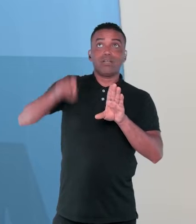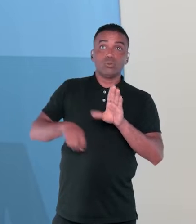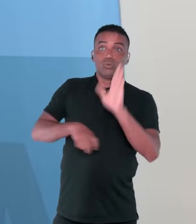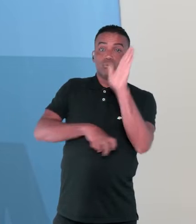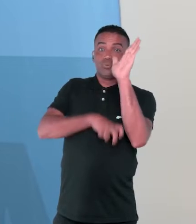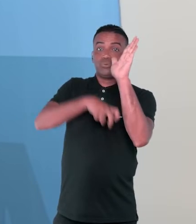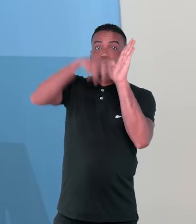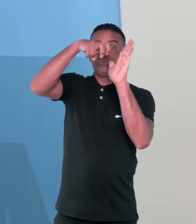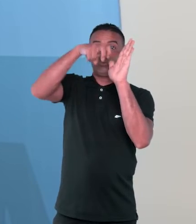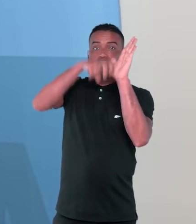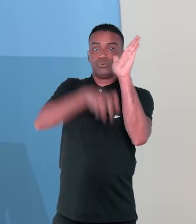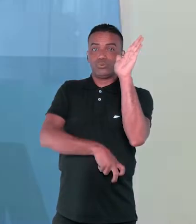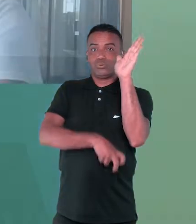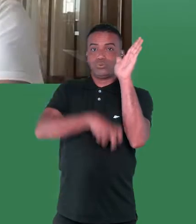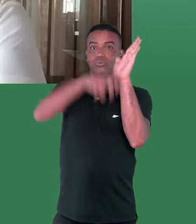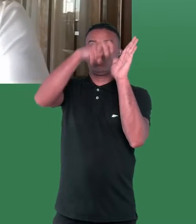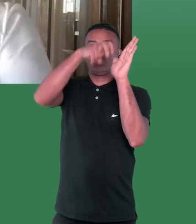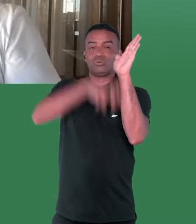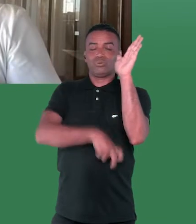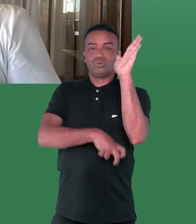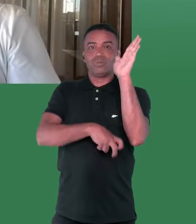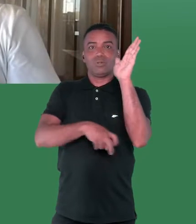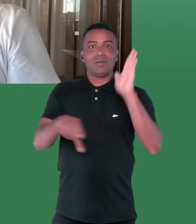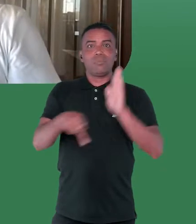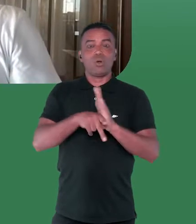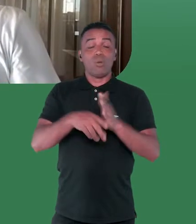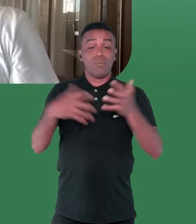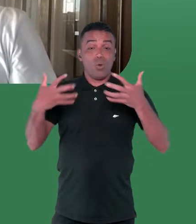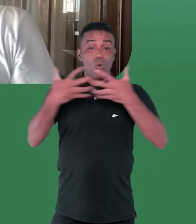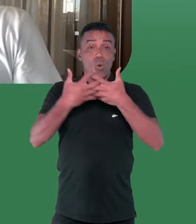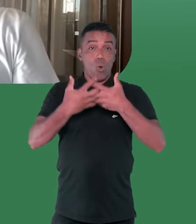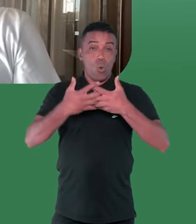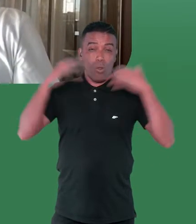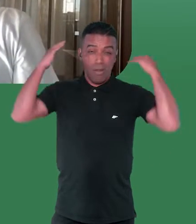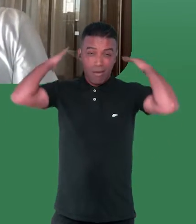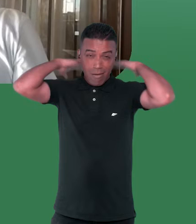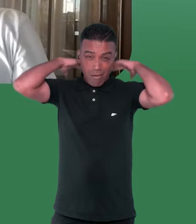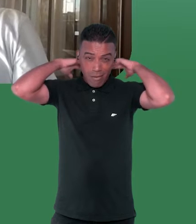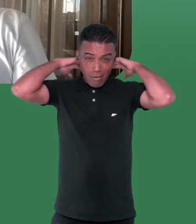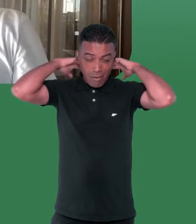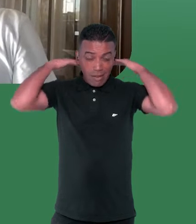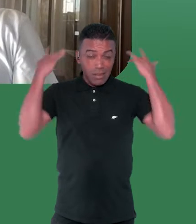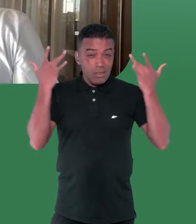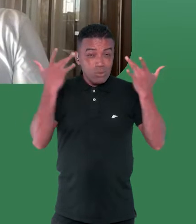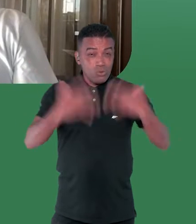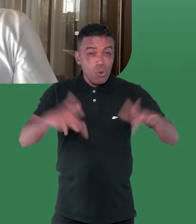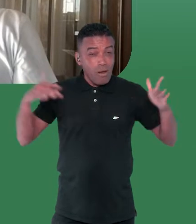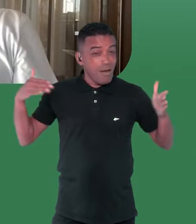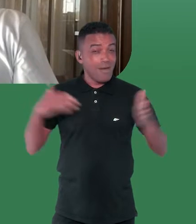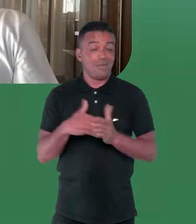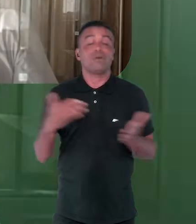descia. Isso, inclusive, me rendeu dores de coluna que eu tenho até hoje. Mas,